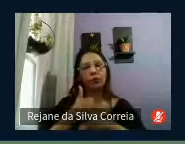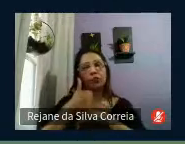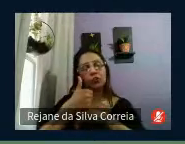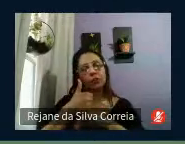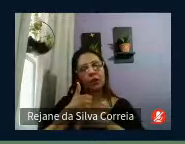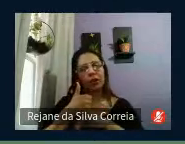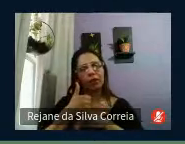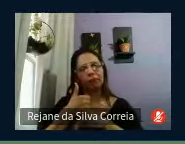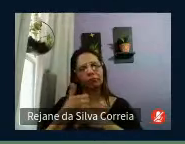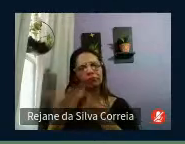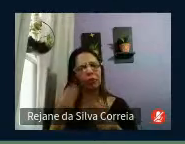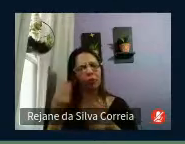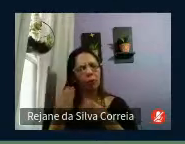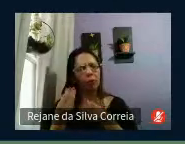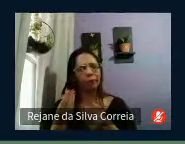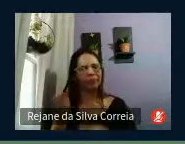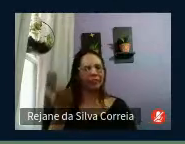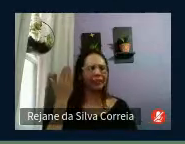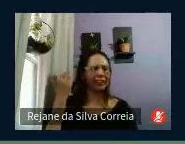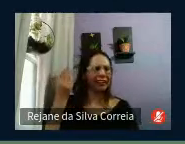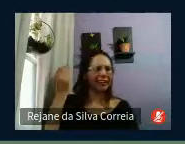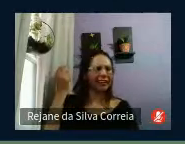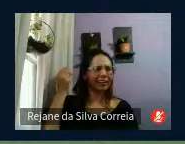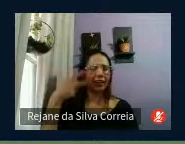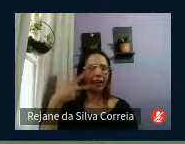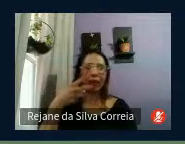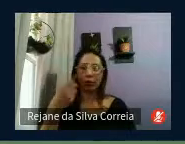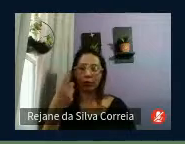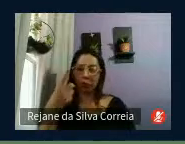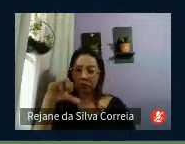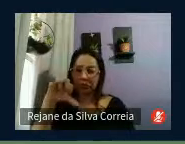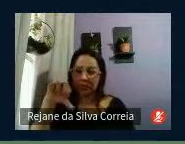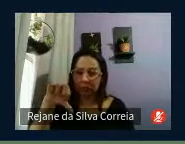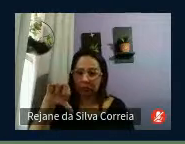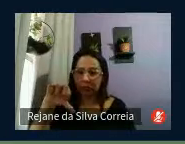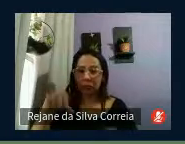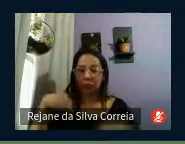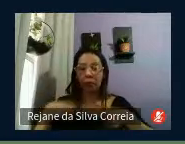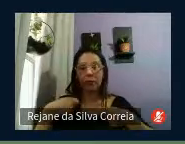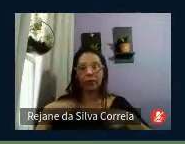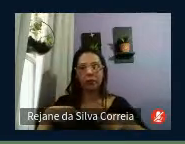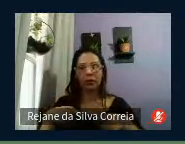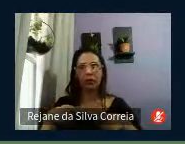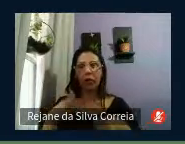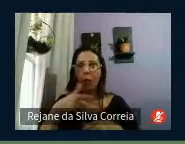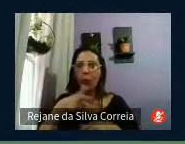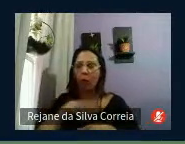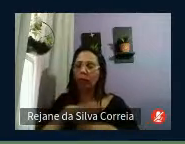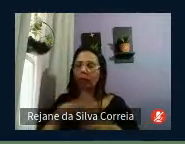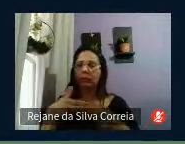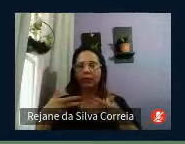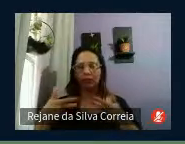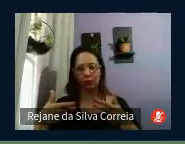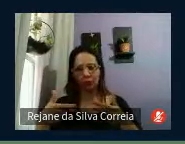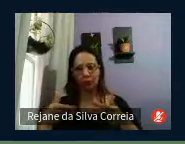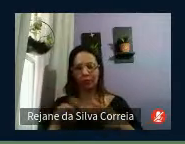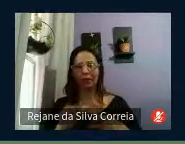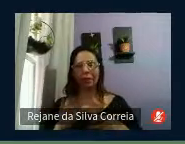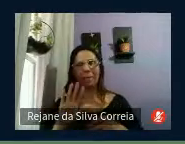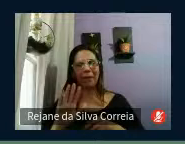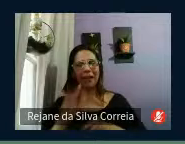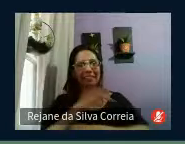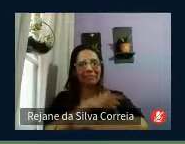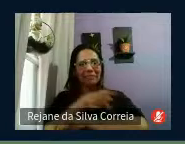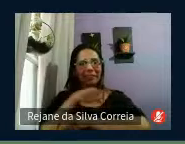lá atrás, em 2019, quando eu ingressei, eu demandava muitas outras coisas. Então provavelmente a parte pedagógica ia ficar ali